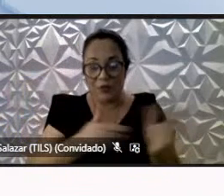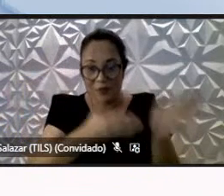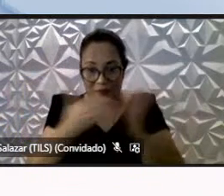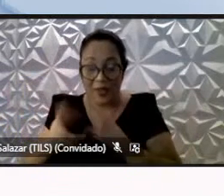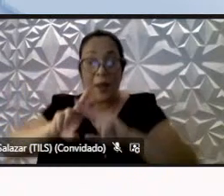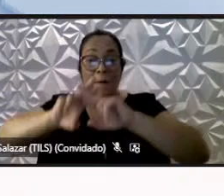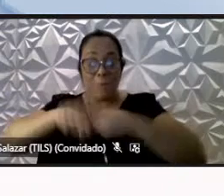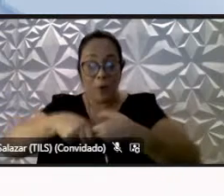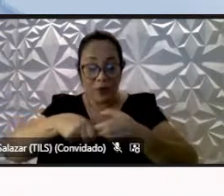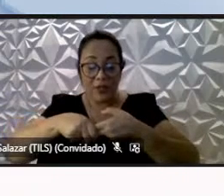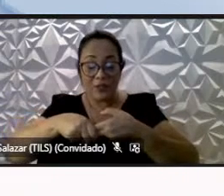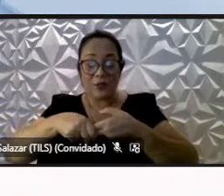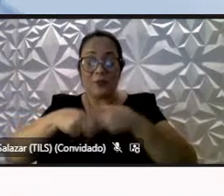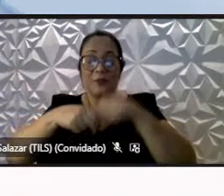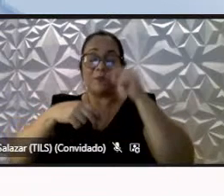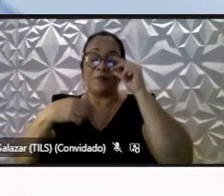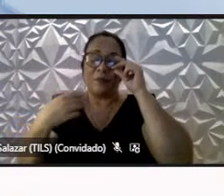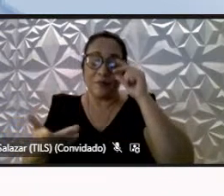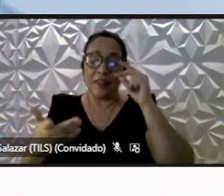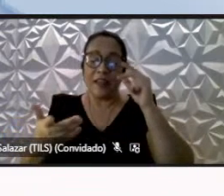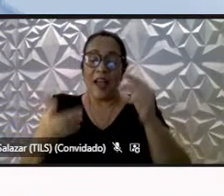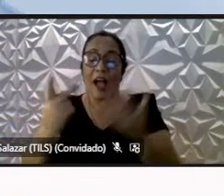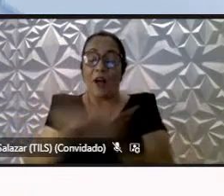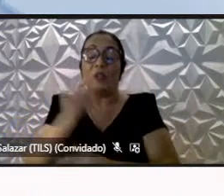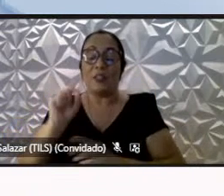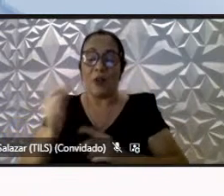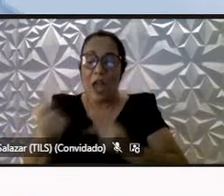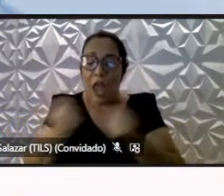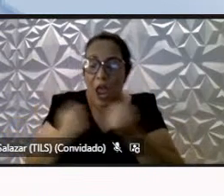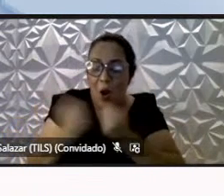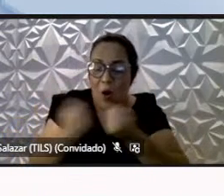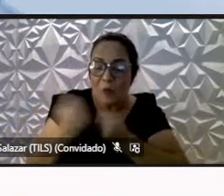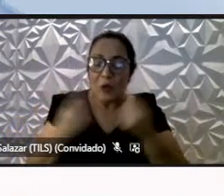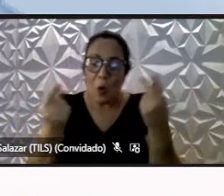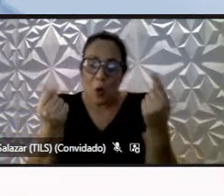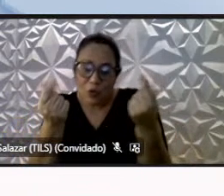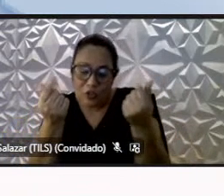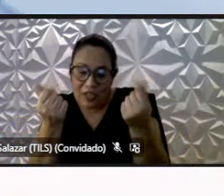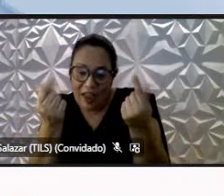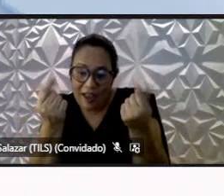acabou economizando muito dinheiro do Ministério de Justiça.